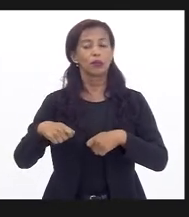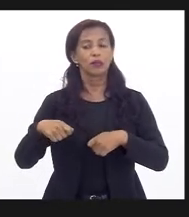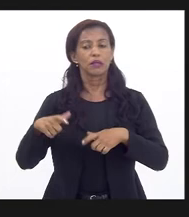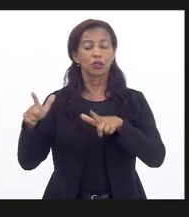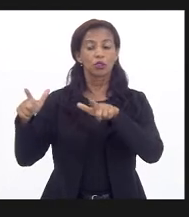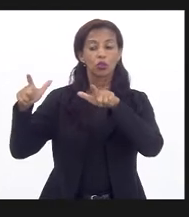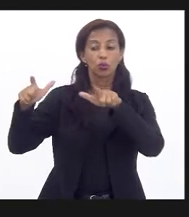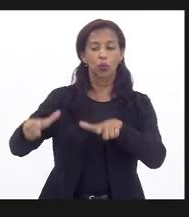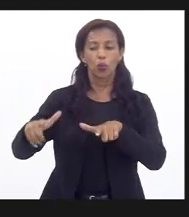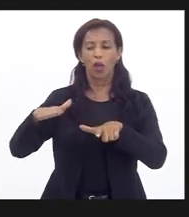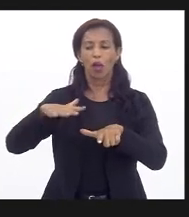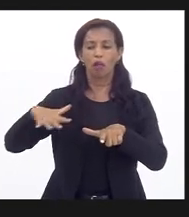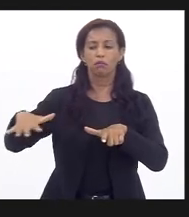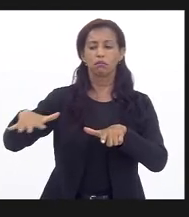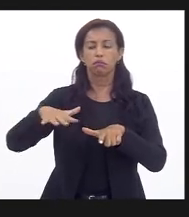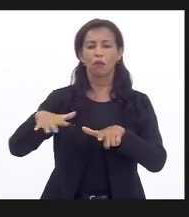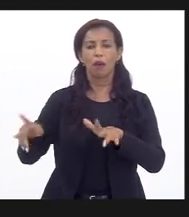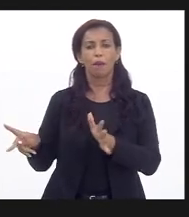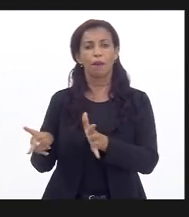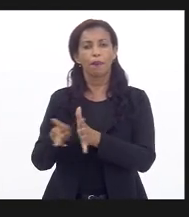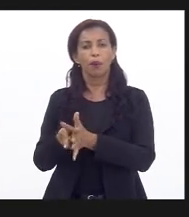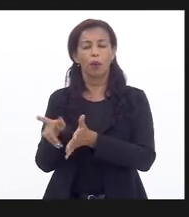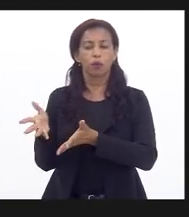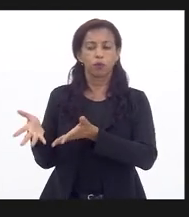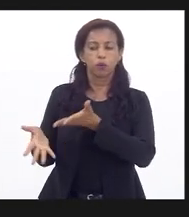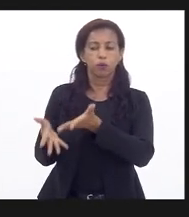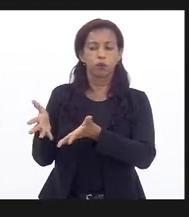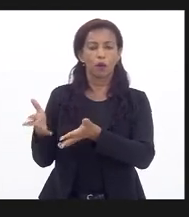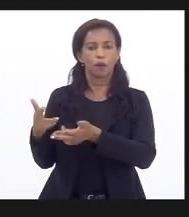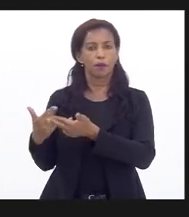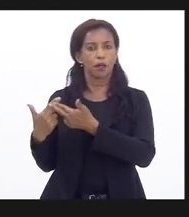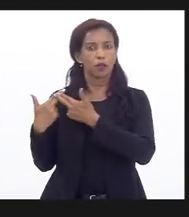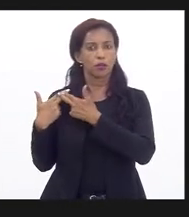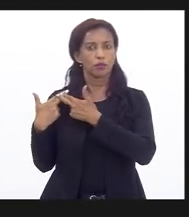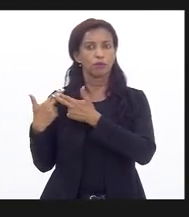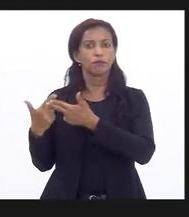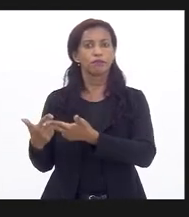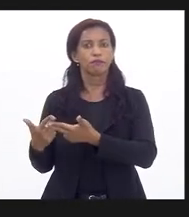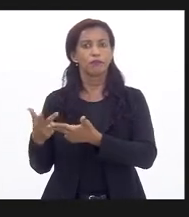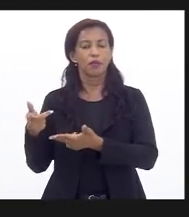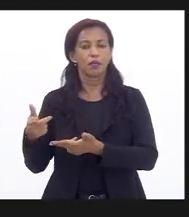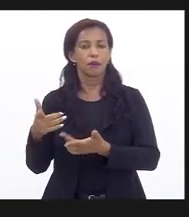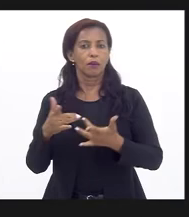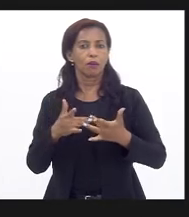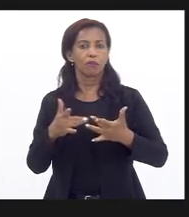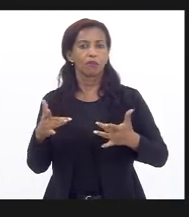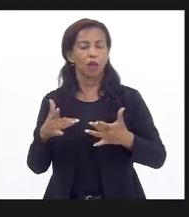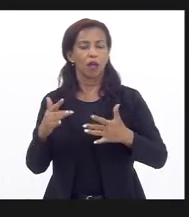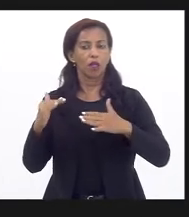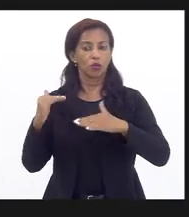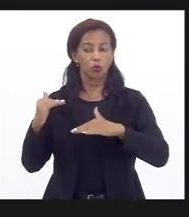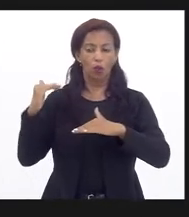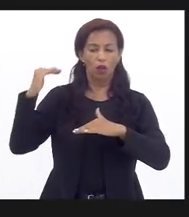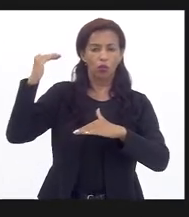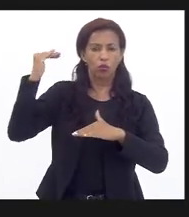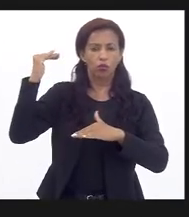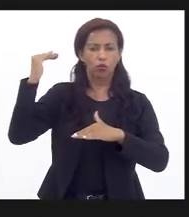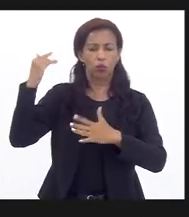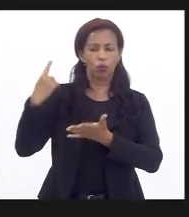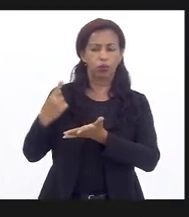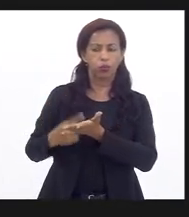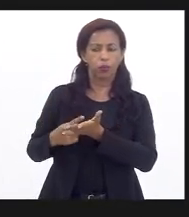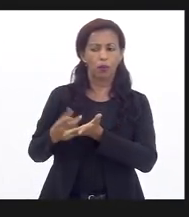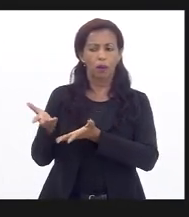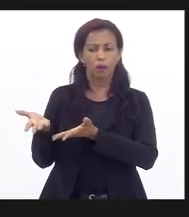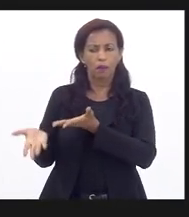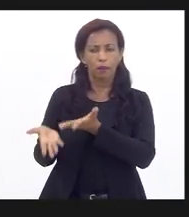ambiente intensificado pelo cuidado, pela responsabilidade e pelo afeto de um adulto comprometido.